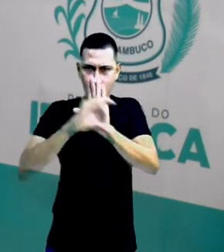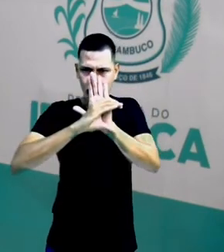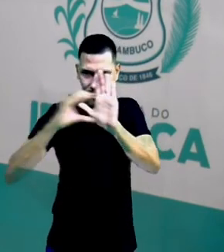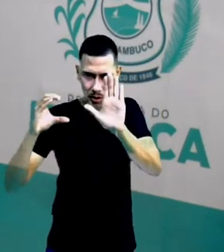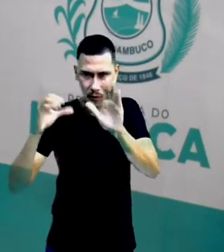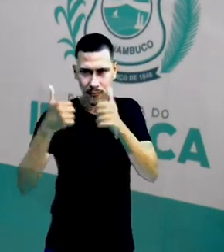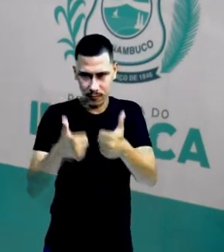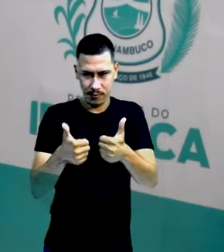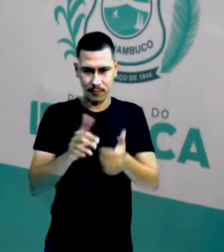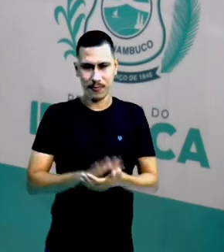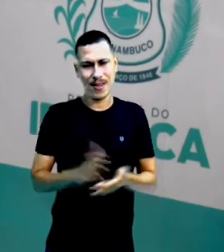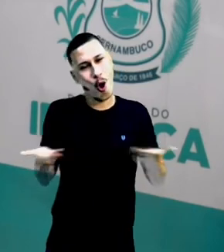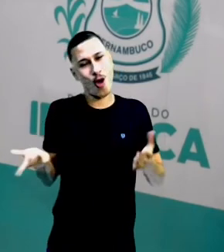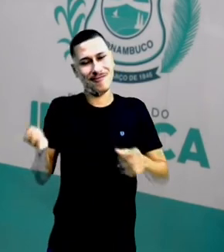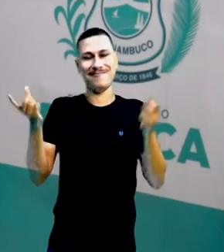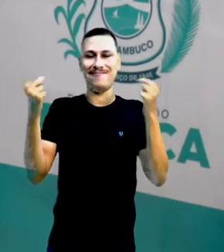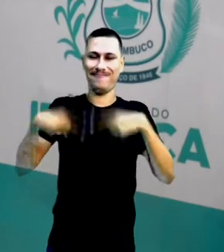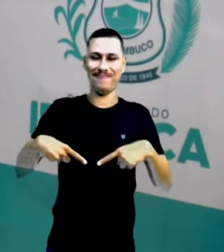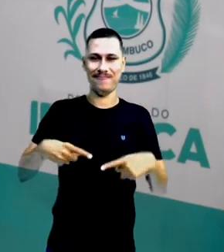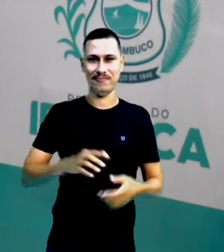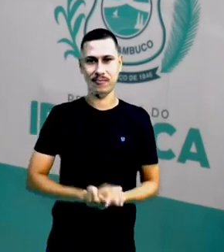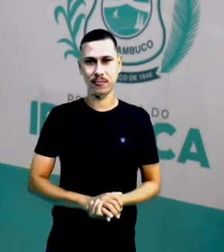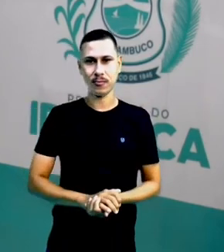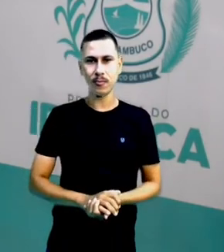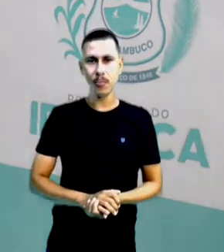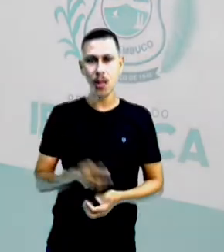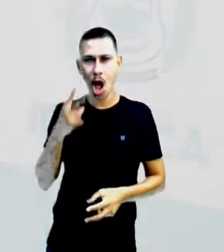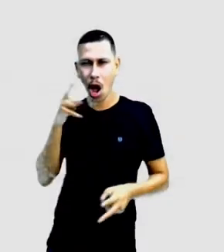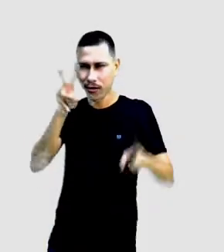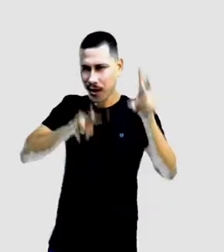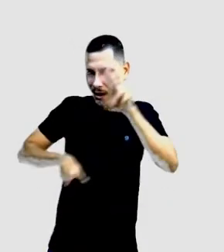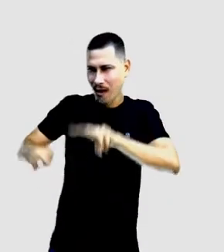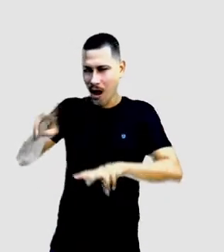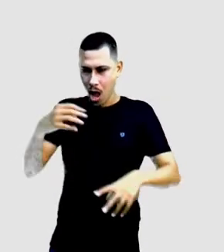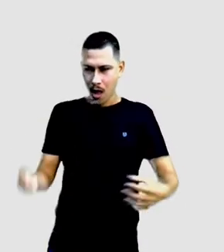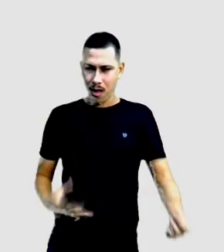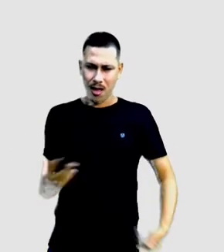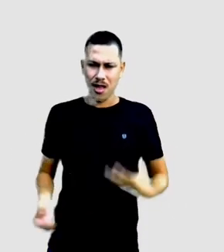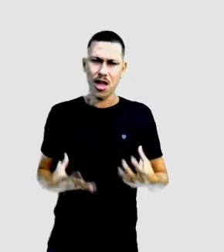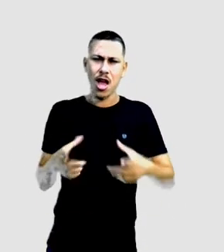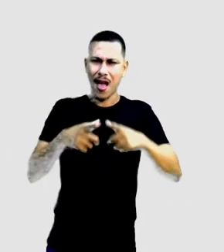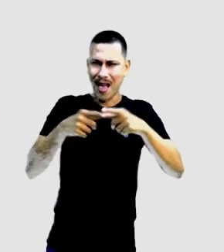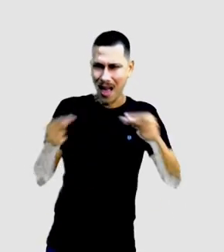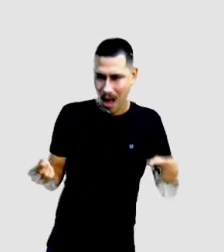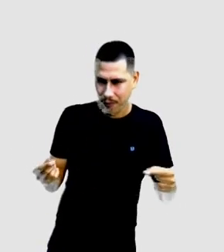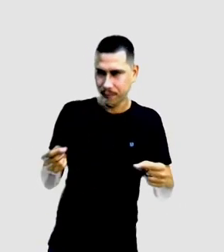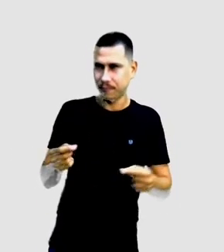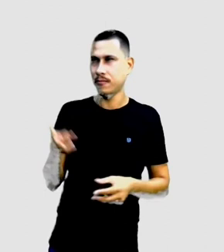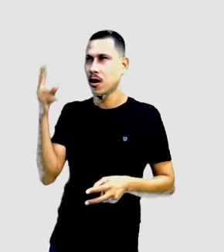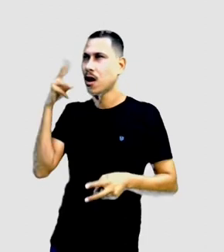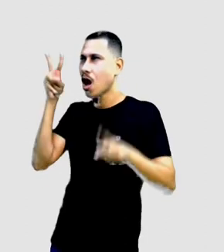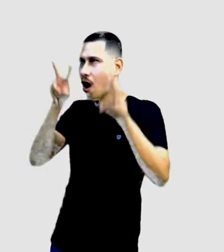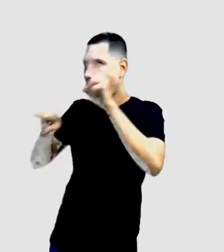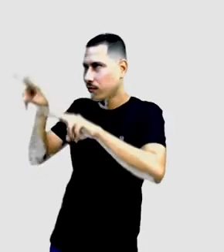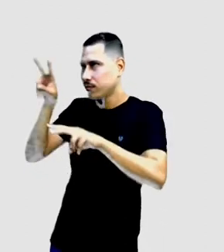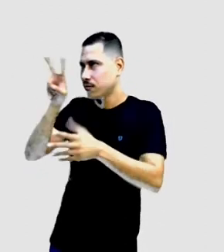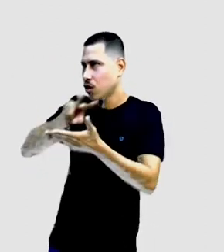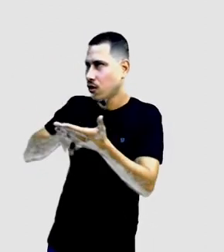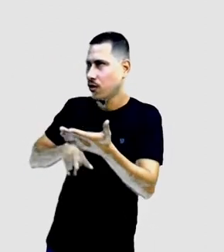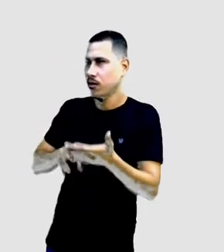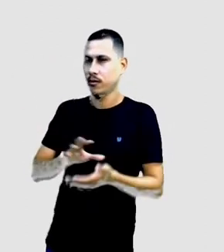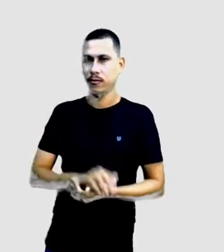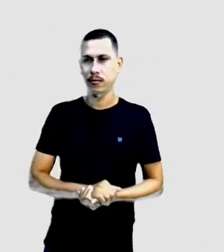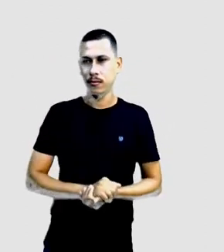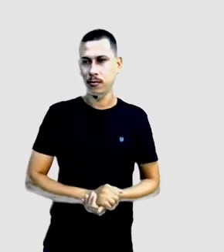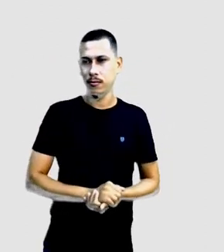Então vamos ao nosso desafio. Leia os haikais abaixo das poetisas Alice Ruiz e Helena Collodi. Lado